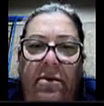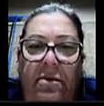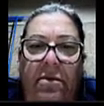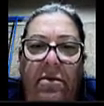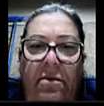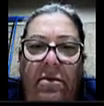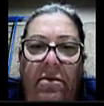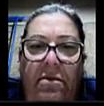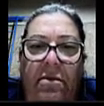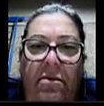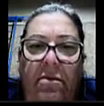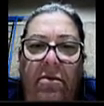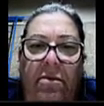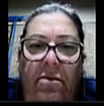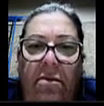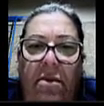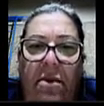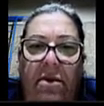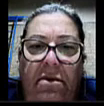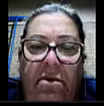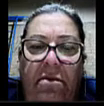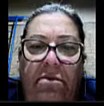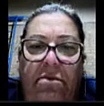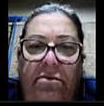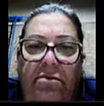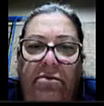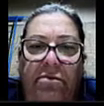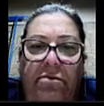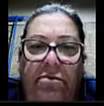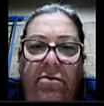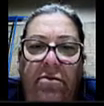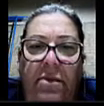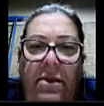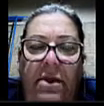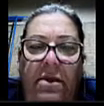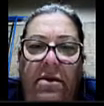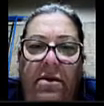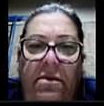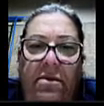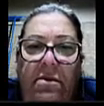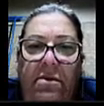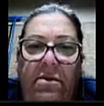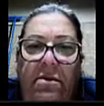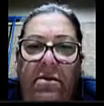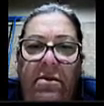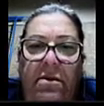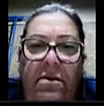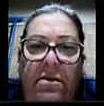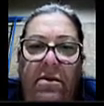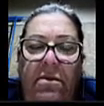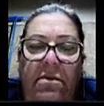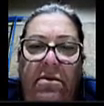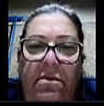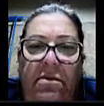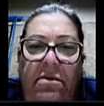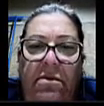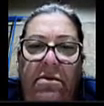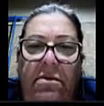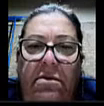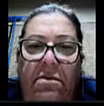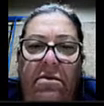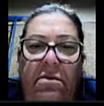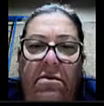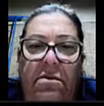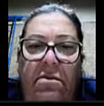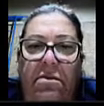chegam com suspeita, por exemplo, de transtorno de déficit de atenção, desculpa, transtorno de aprendizagem, e a gente percebe que existe um